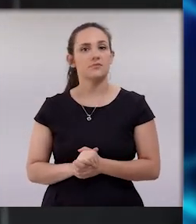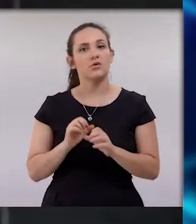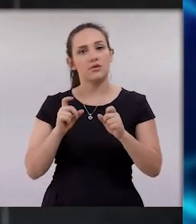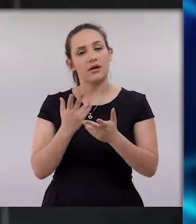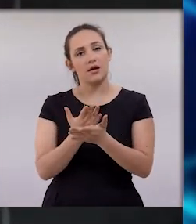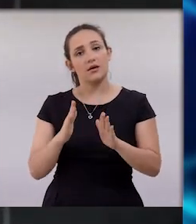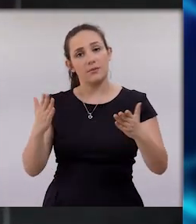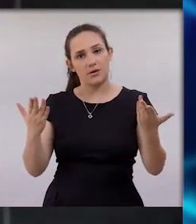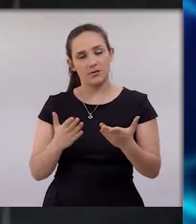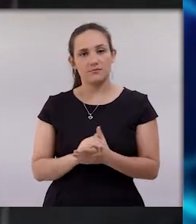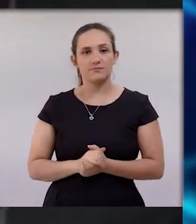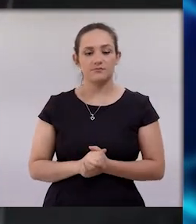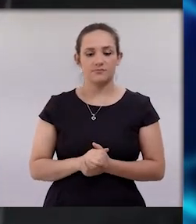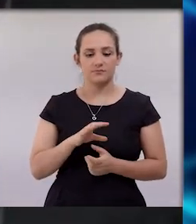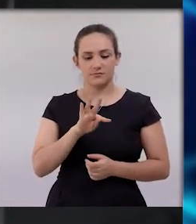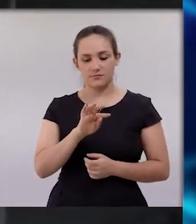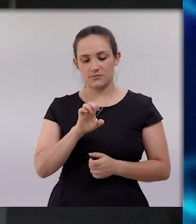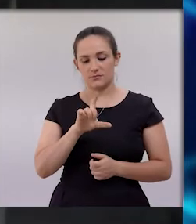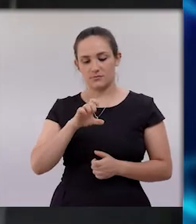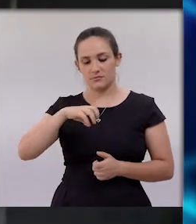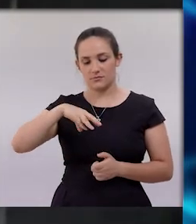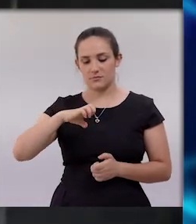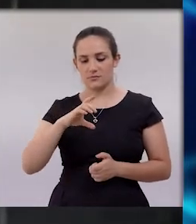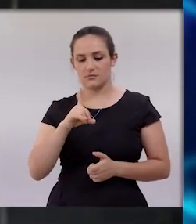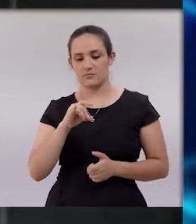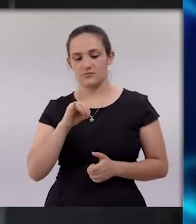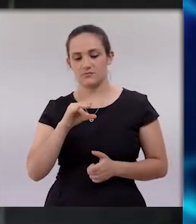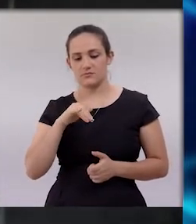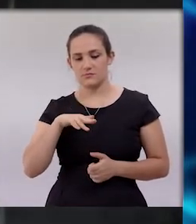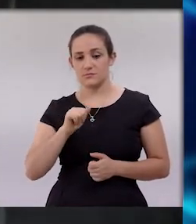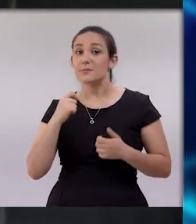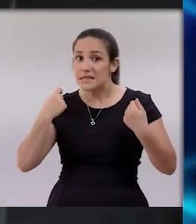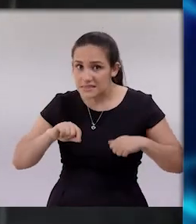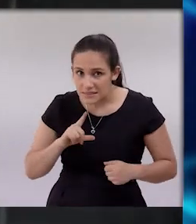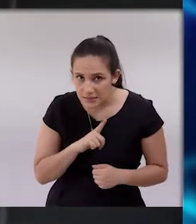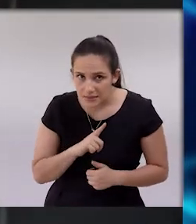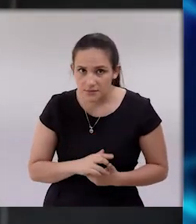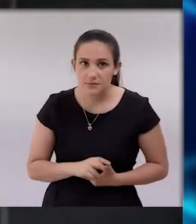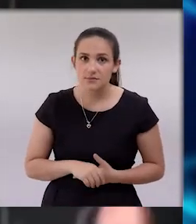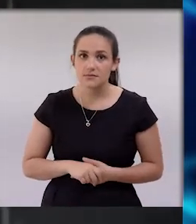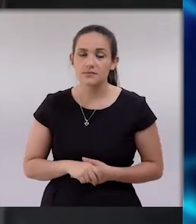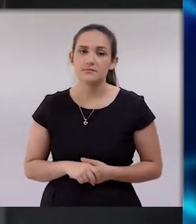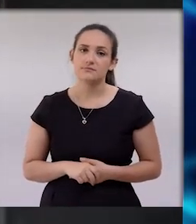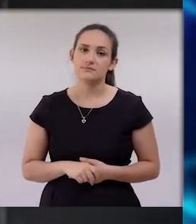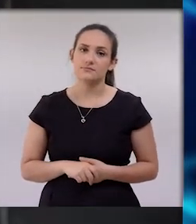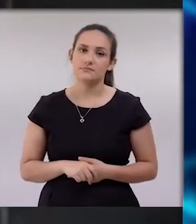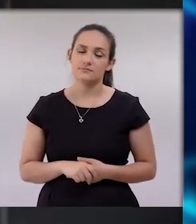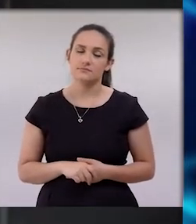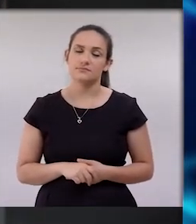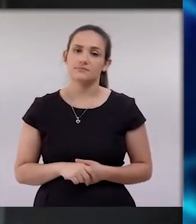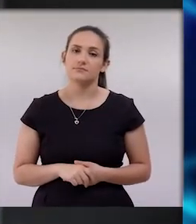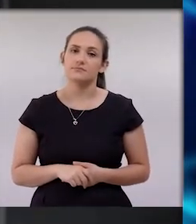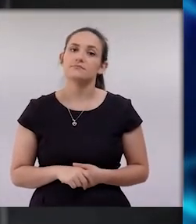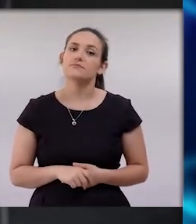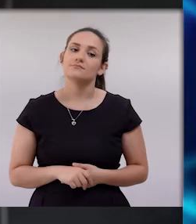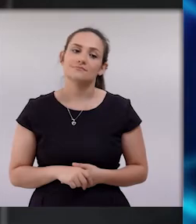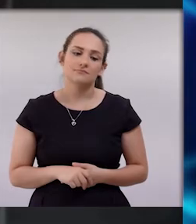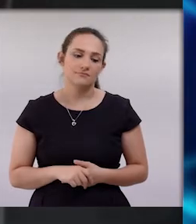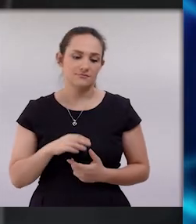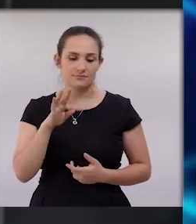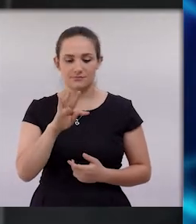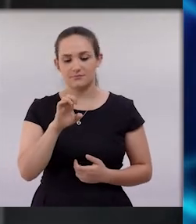gente fechar, a telemedicina é uma necessidade, então? A telemedicina é medicina.